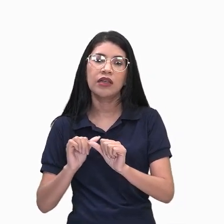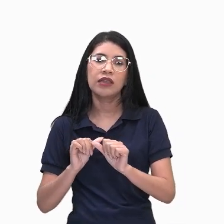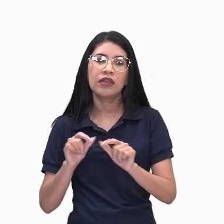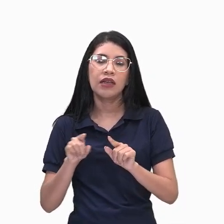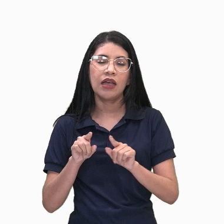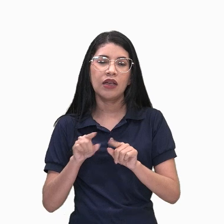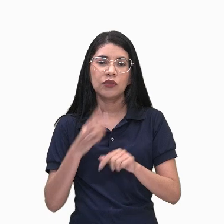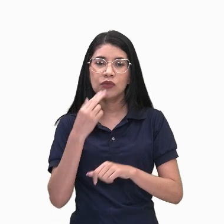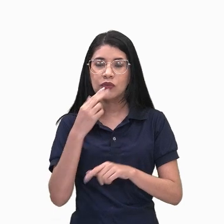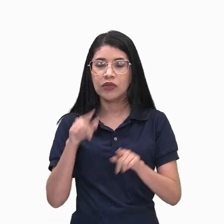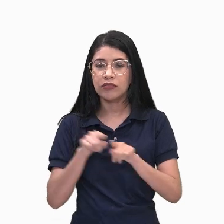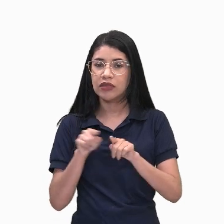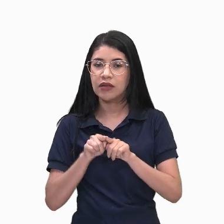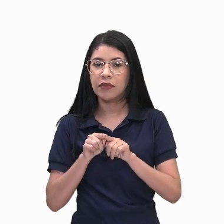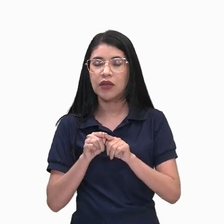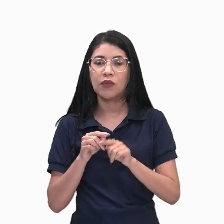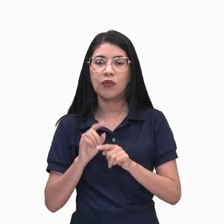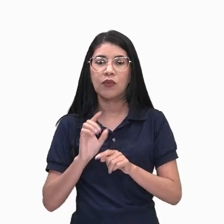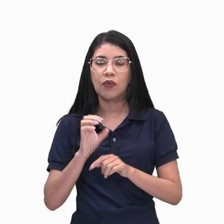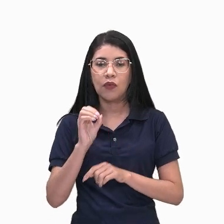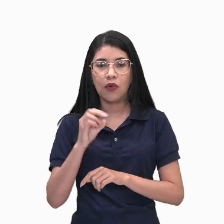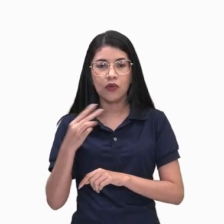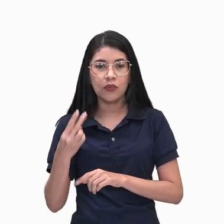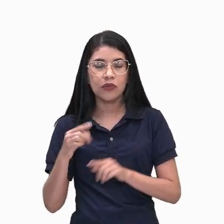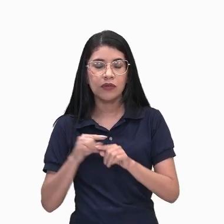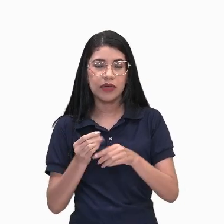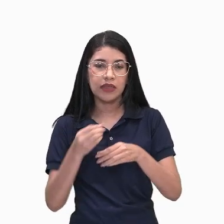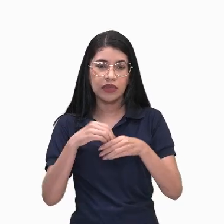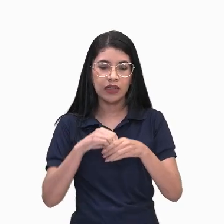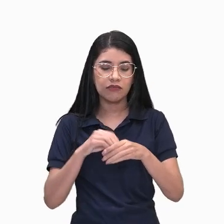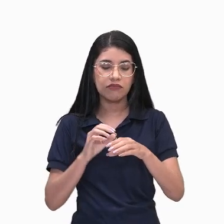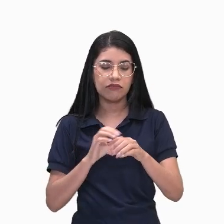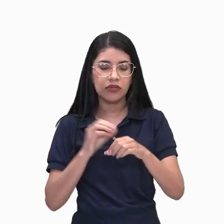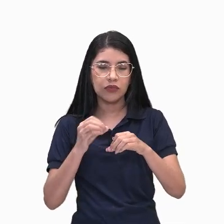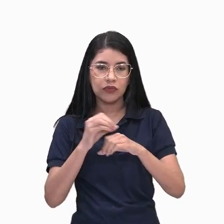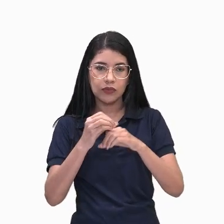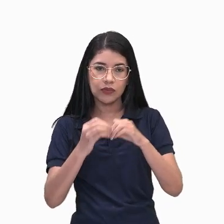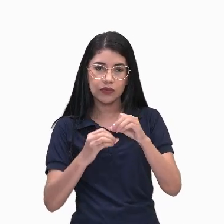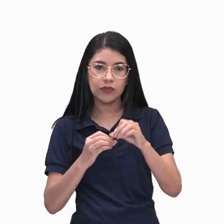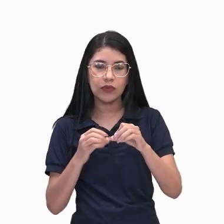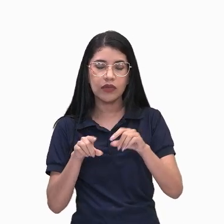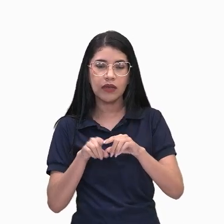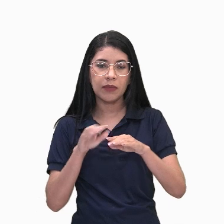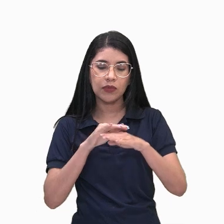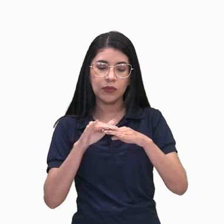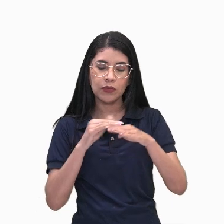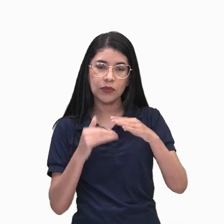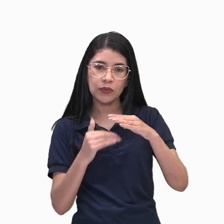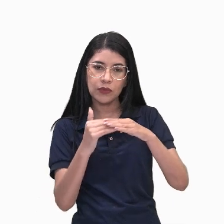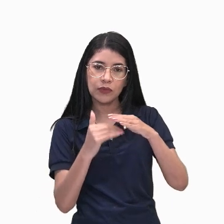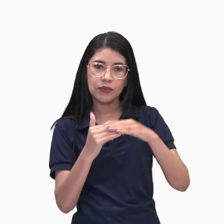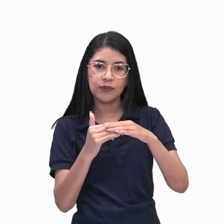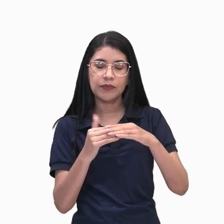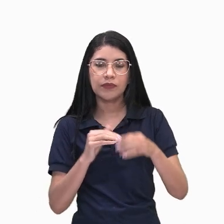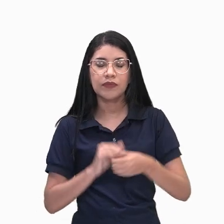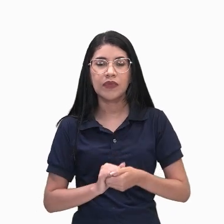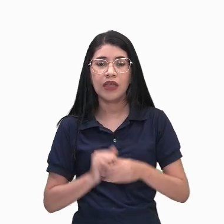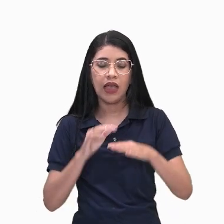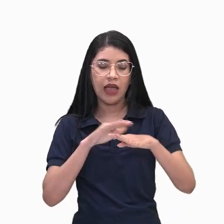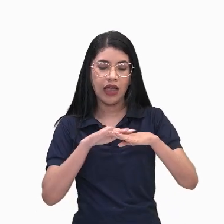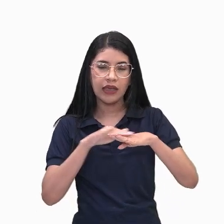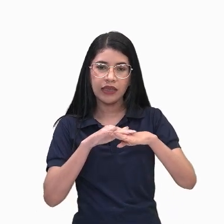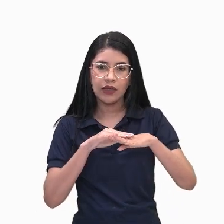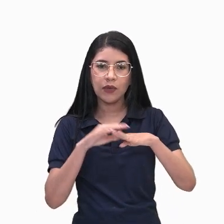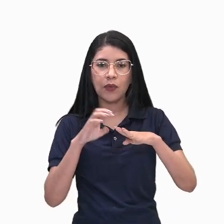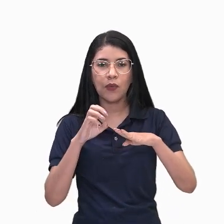oxigenação por difusão entre o tecido epitelial e o tecido conjuntivo adjacente. Então, logo depois do tecido epitelial, você